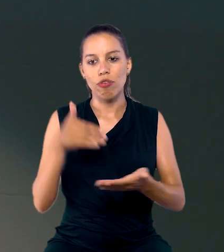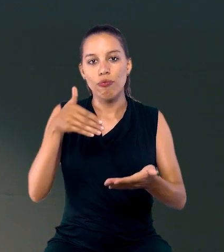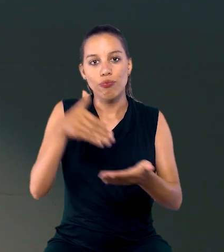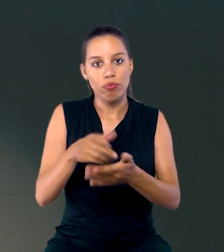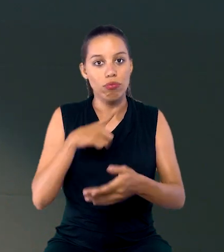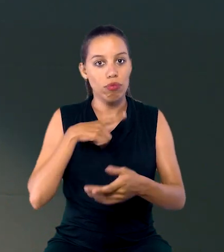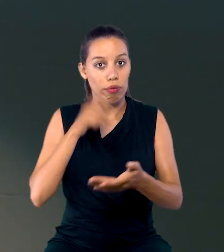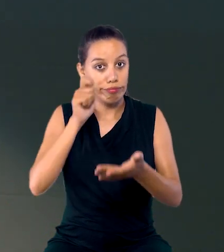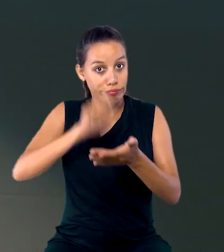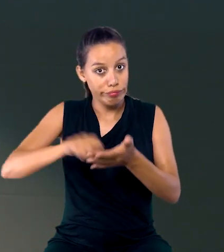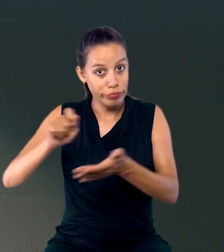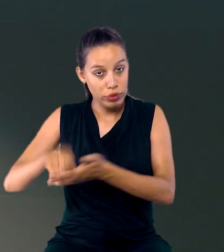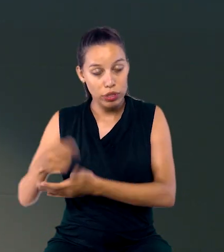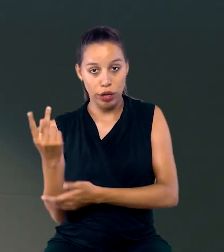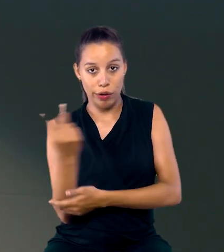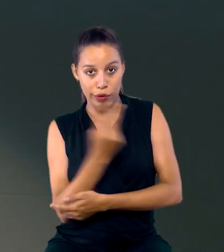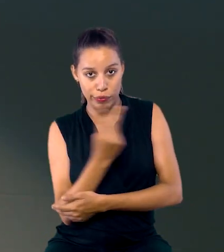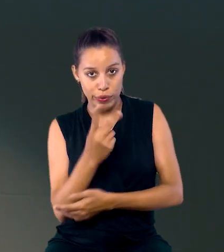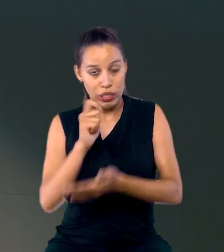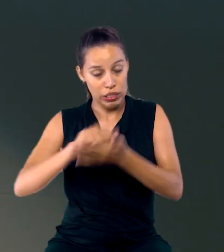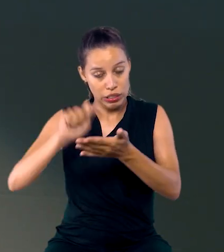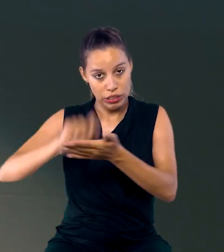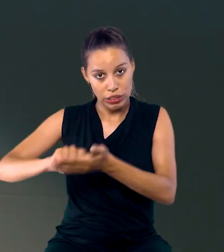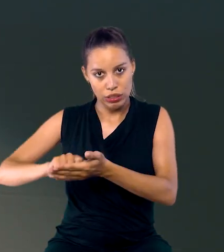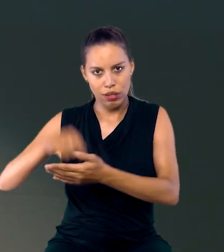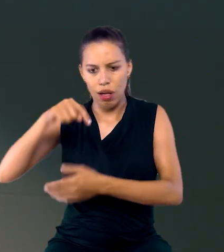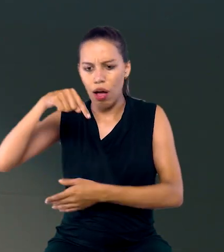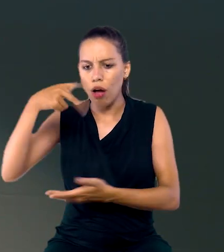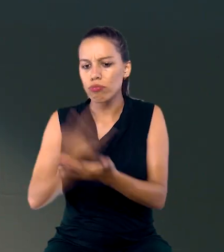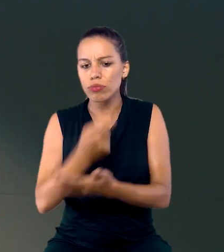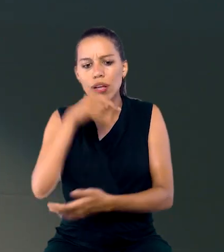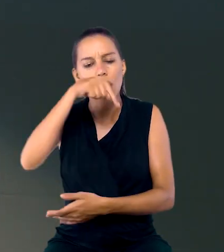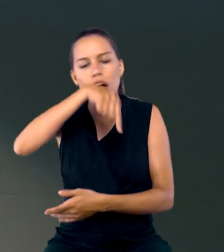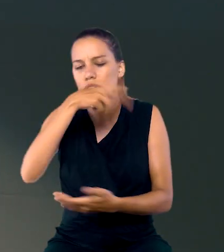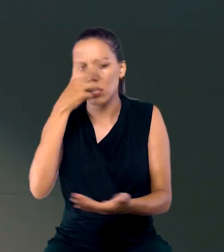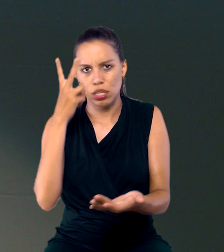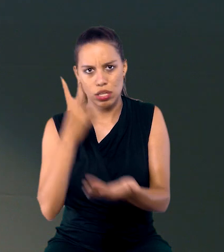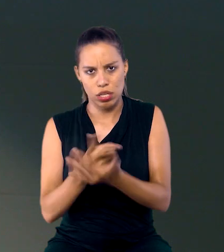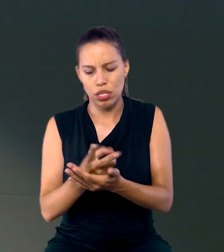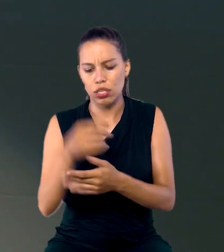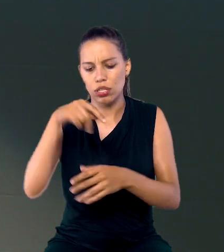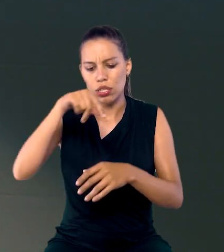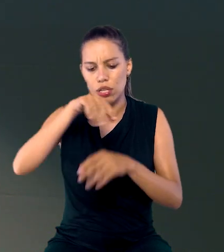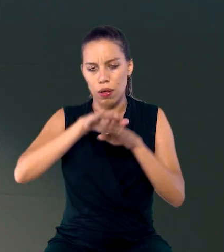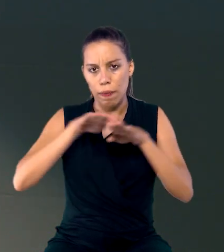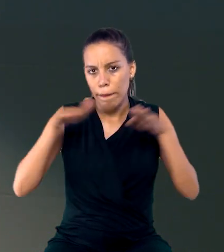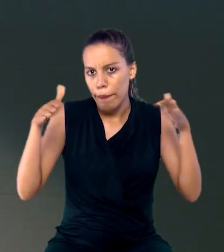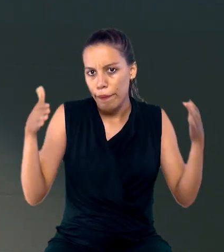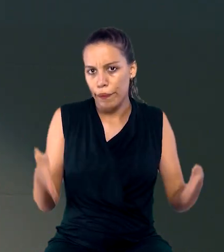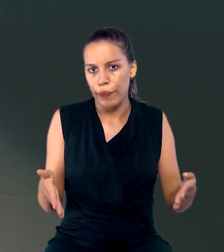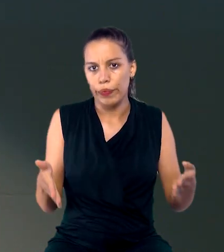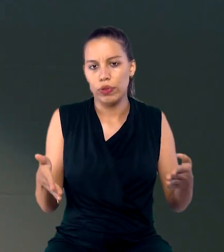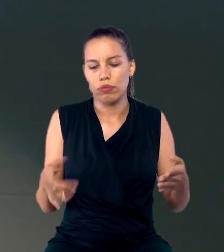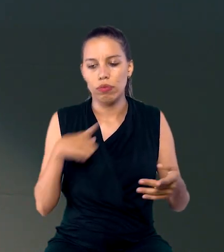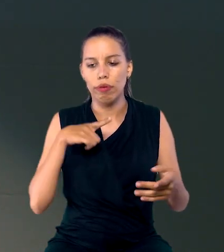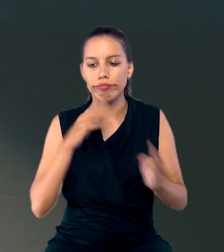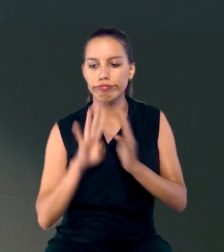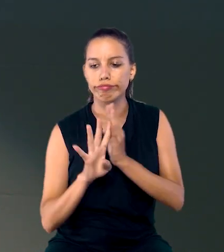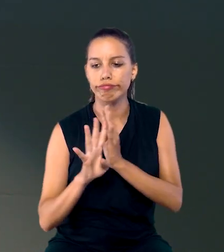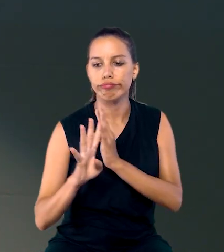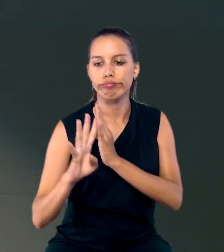evento teremos autógrafos com as duas escritoras, que acontecerá aqui mesmo, em cima do palco, com organização da